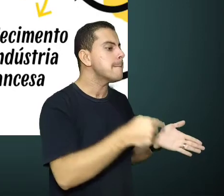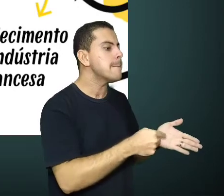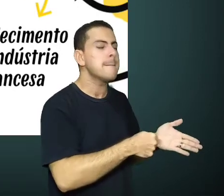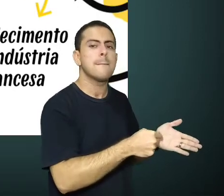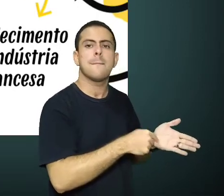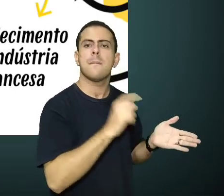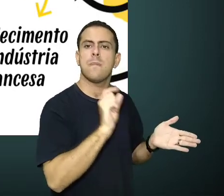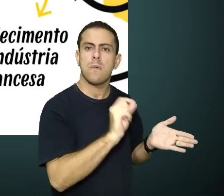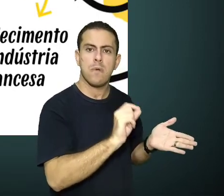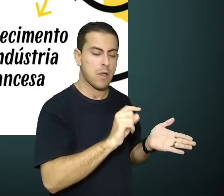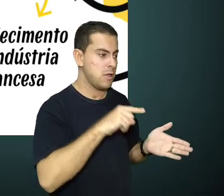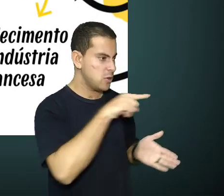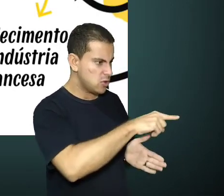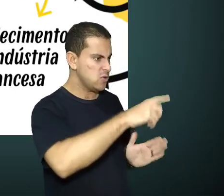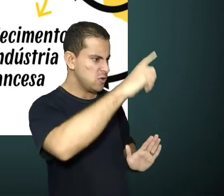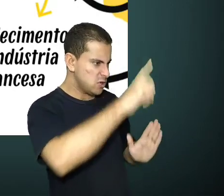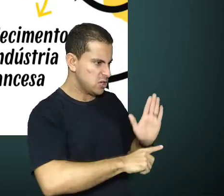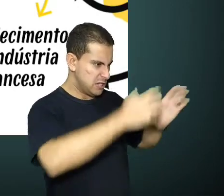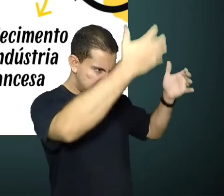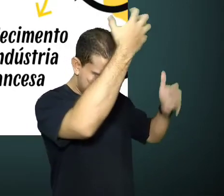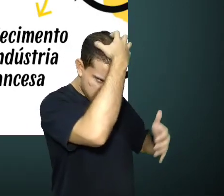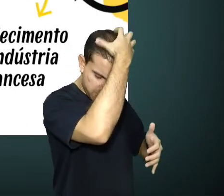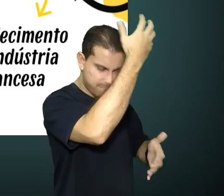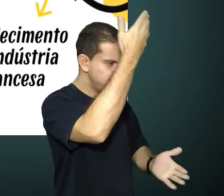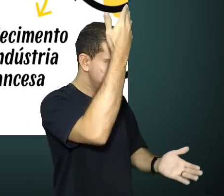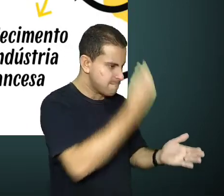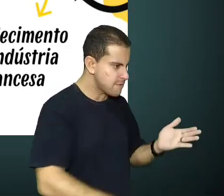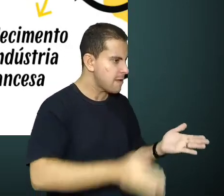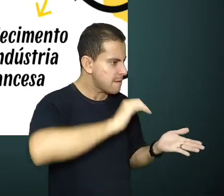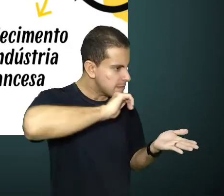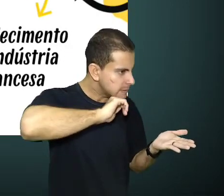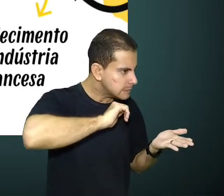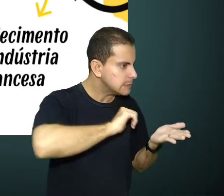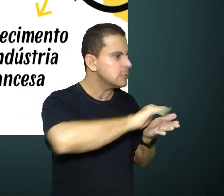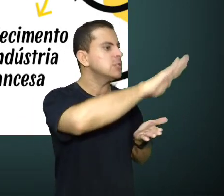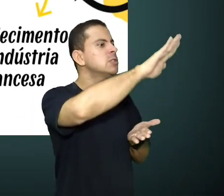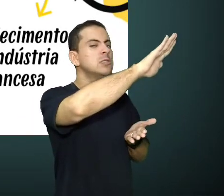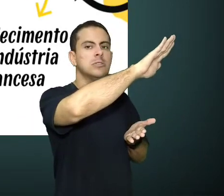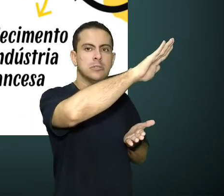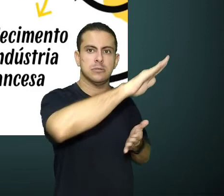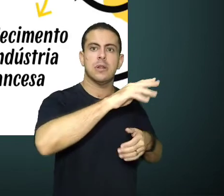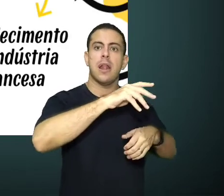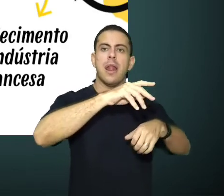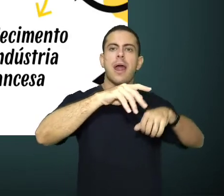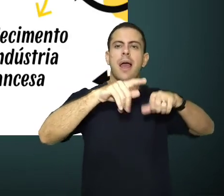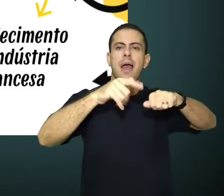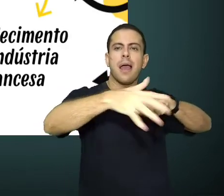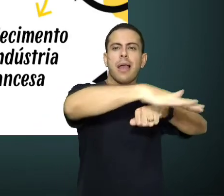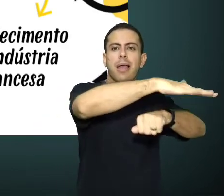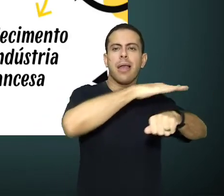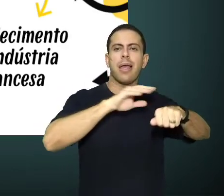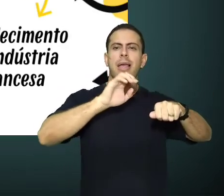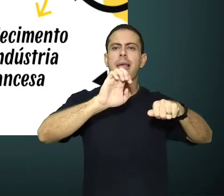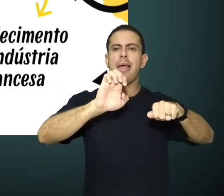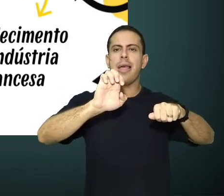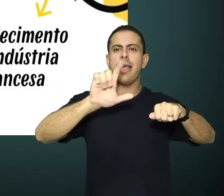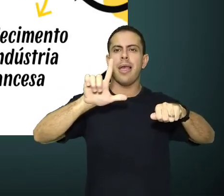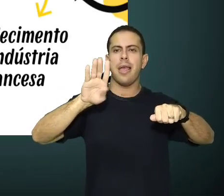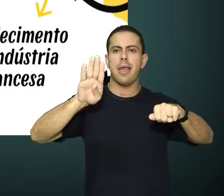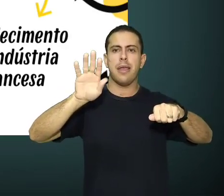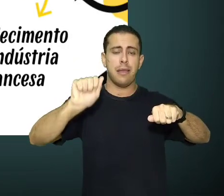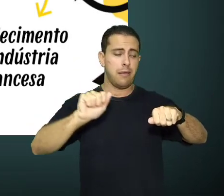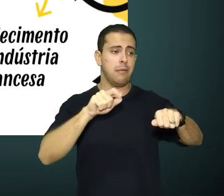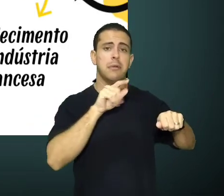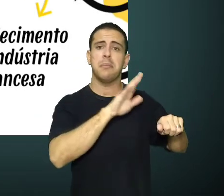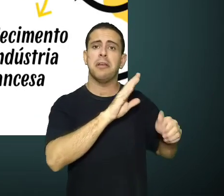de Fontainebleau, que o fazia perder seus direitos ao trono francês, o tornava exilado na ilha de Elba, no